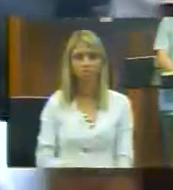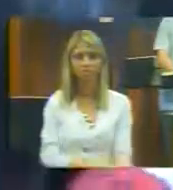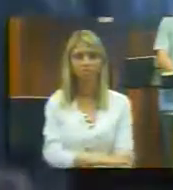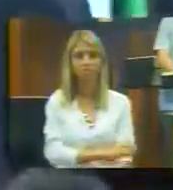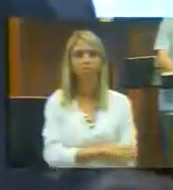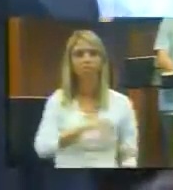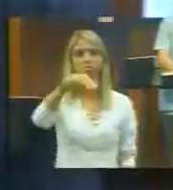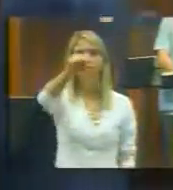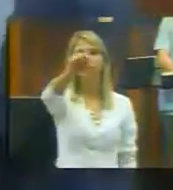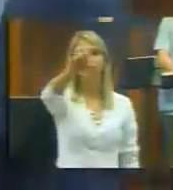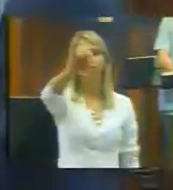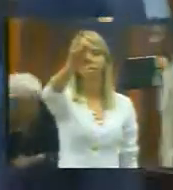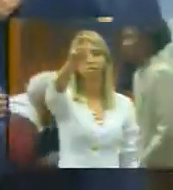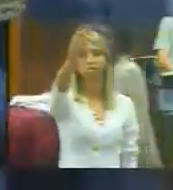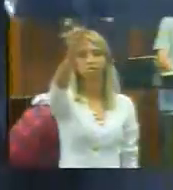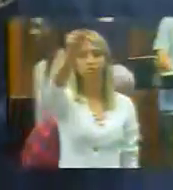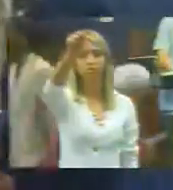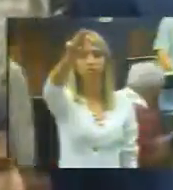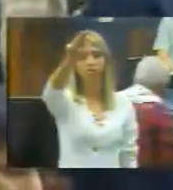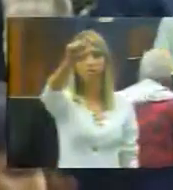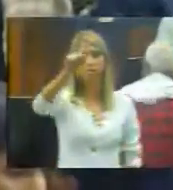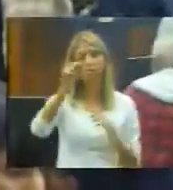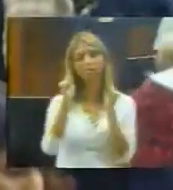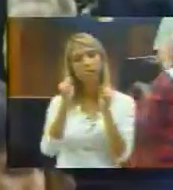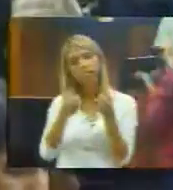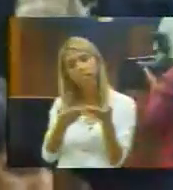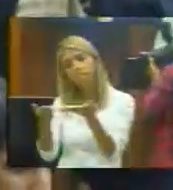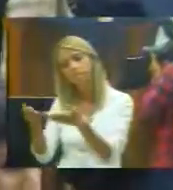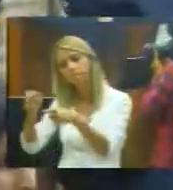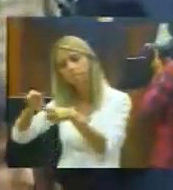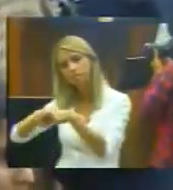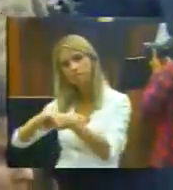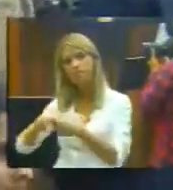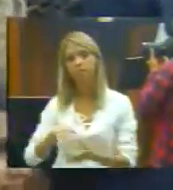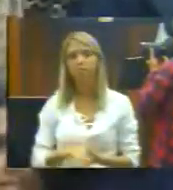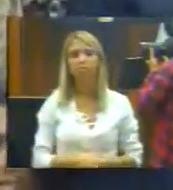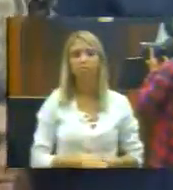Senhor Matheus Soares, por favor, tome seu assento.